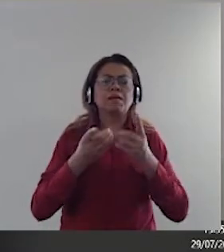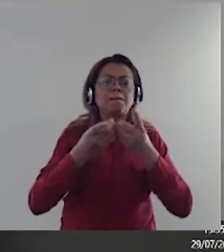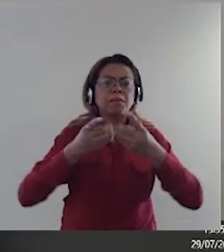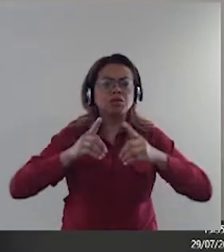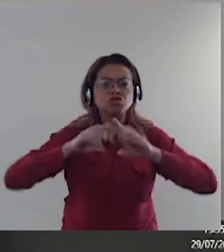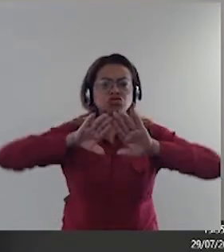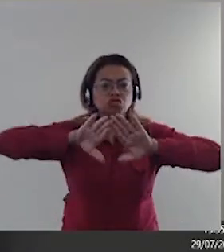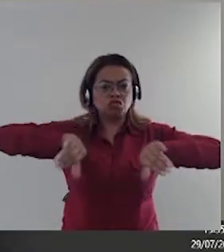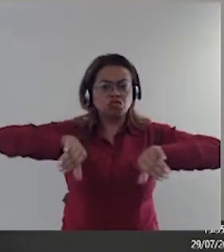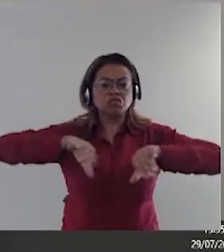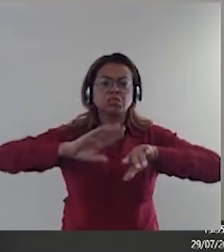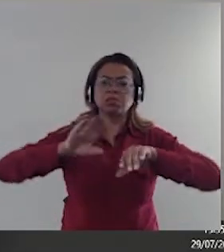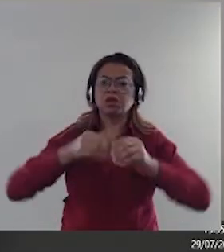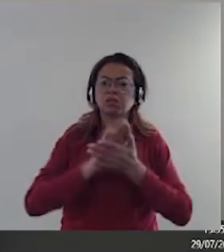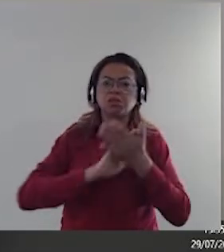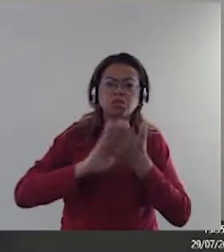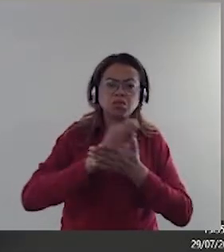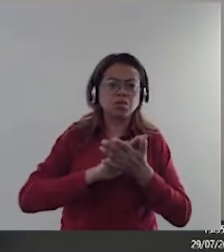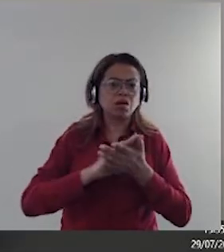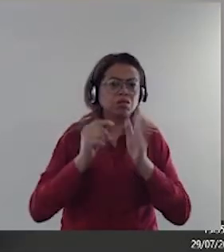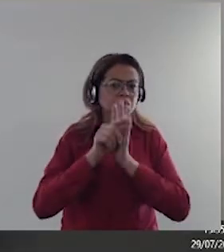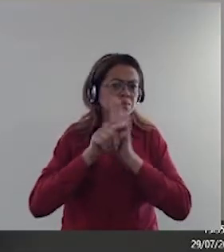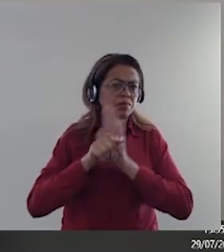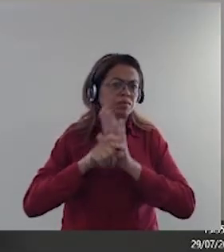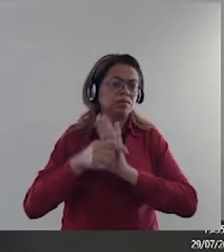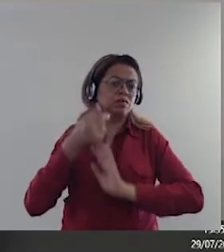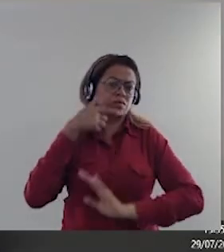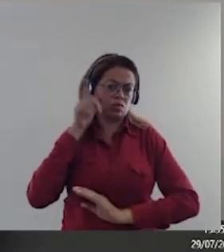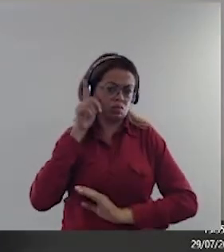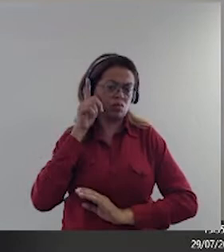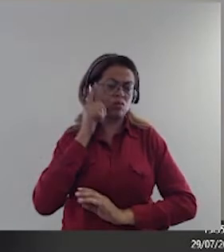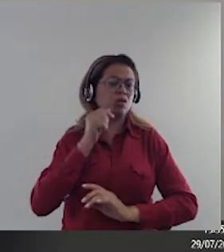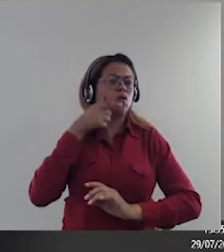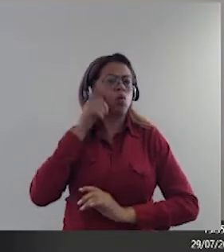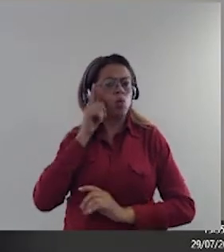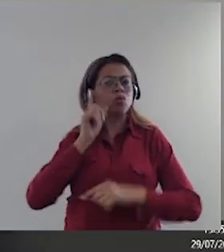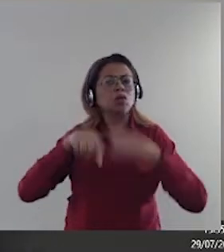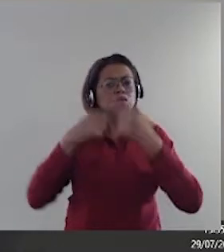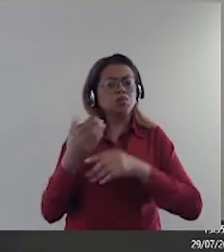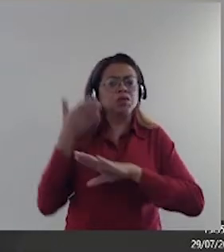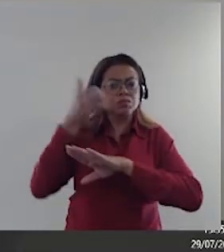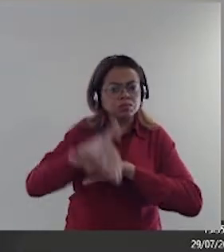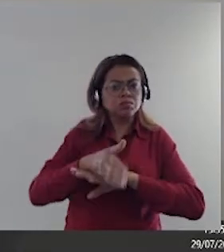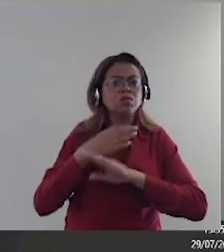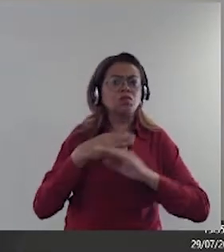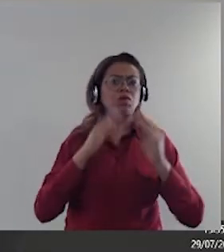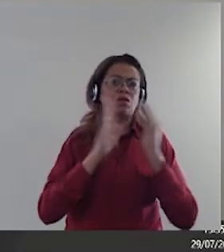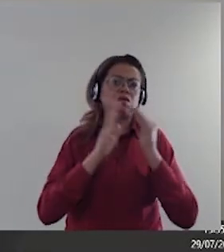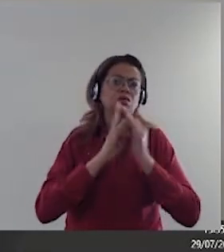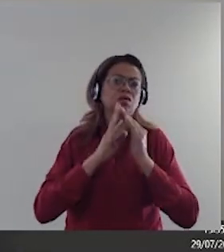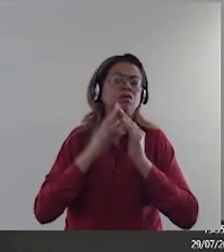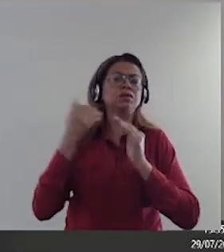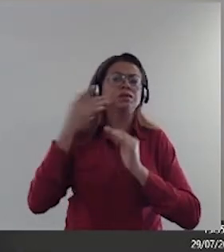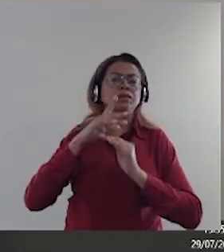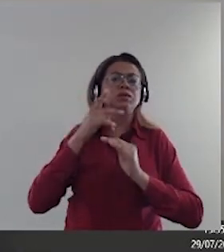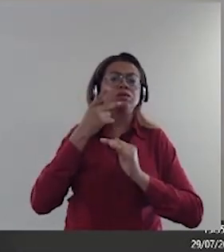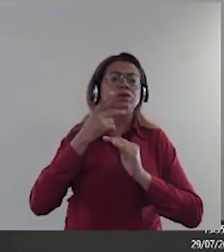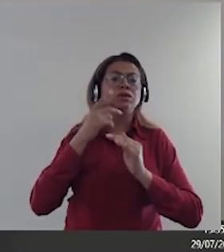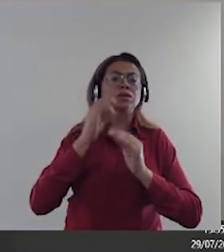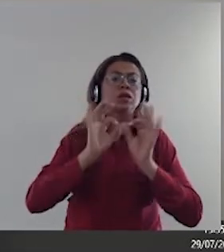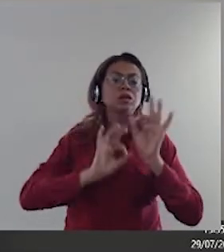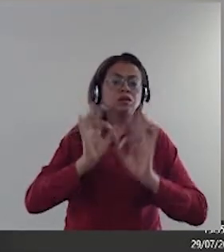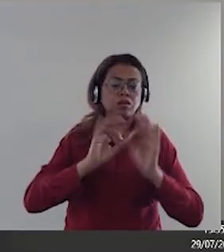pandemia, aparentemente, a partir dessa pesquisa, né? E ontem eu estava participando de um evento lá da Escola da Magistratura do Rio de Janeiro, com